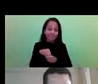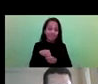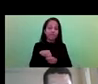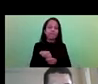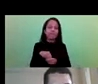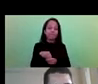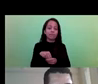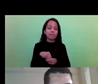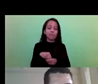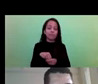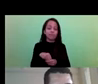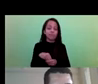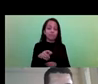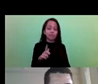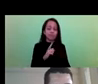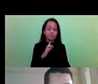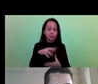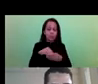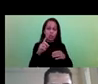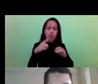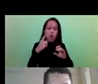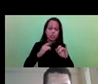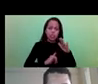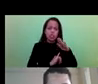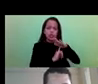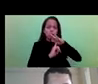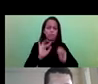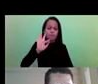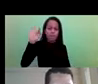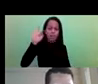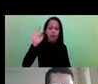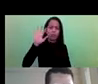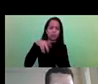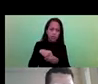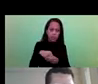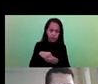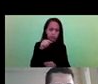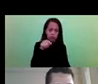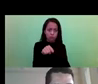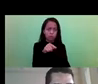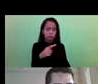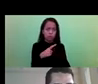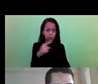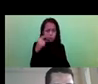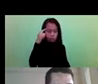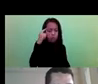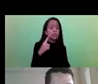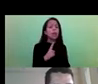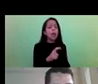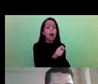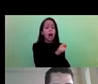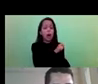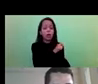pelo menos na nossa estrutura de institutos federais, o aluno ele já faz uma escolha no